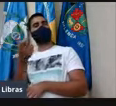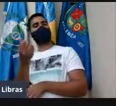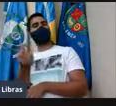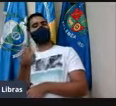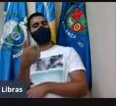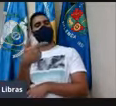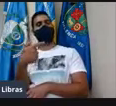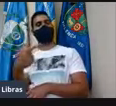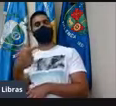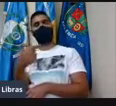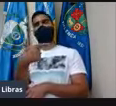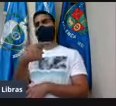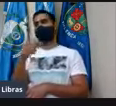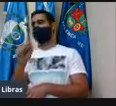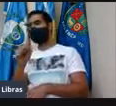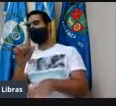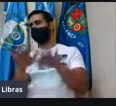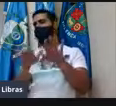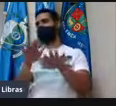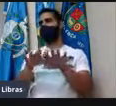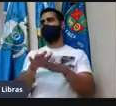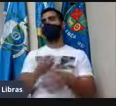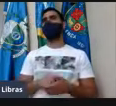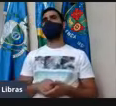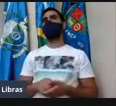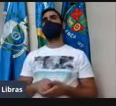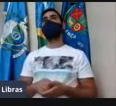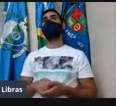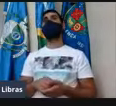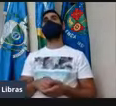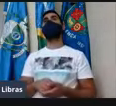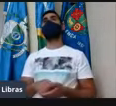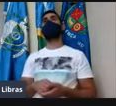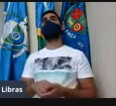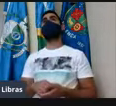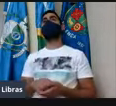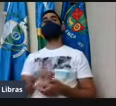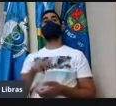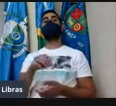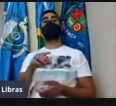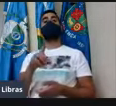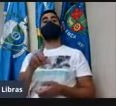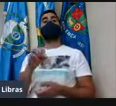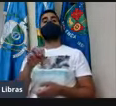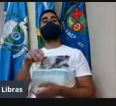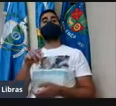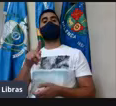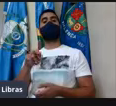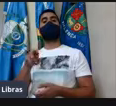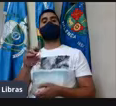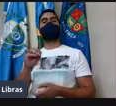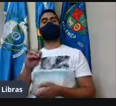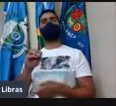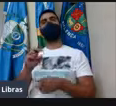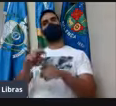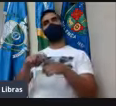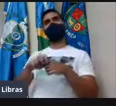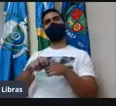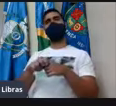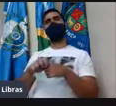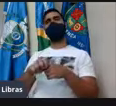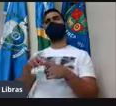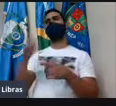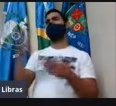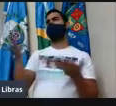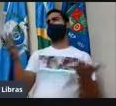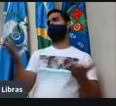1826, 27, 28, por ali, né, que Dom Pedro executou isso. E esse é um dos motivos. Se eu não me engano,